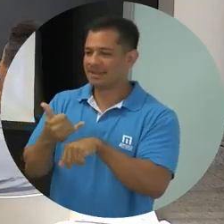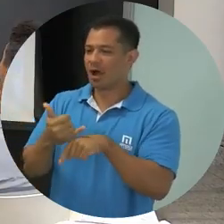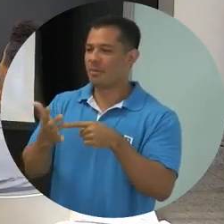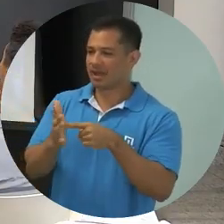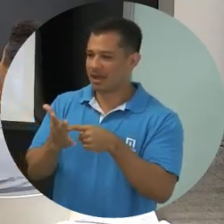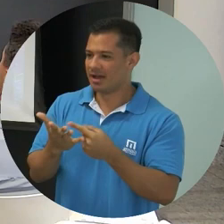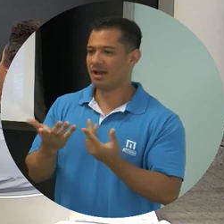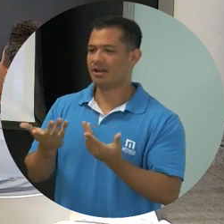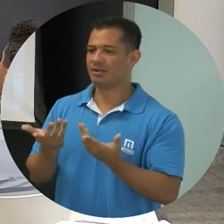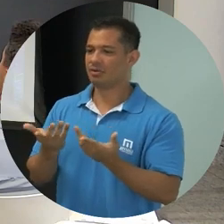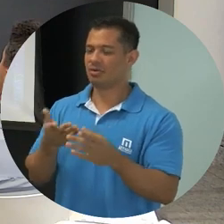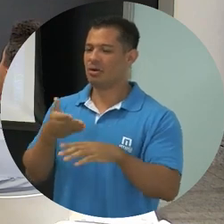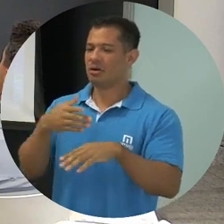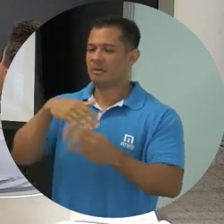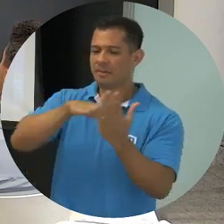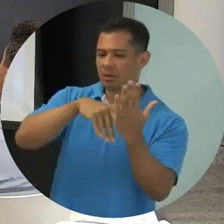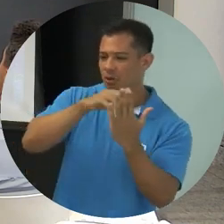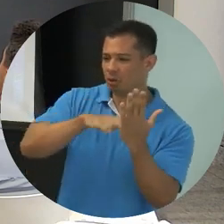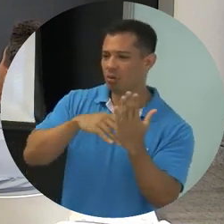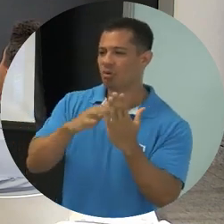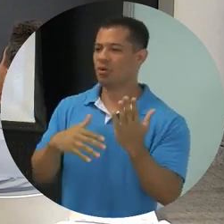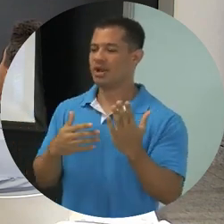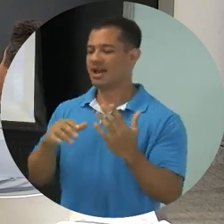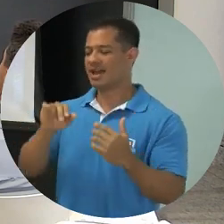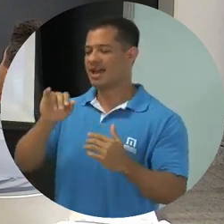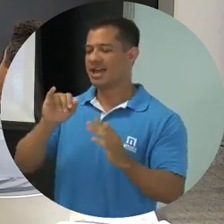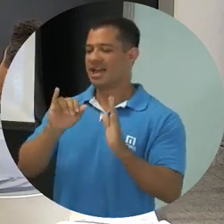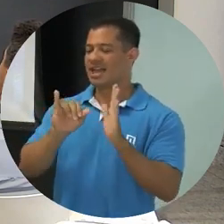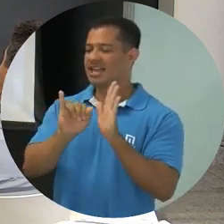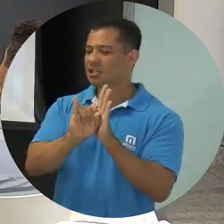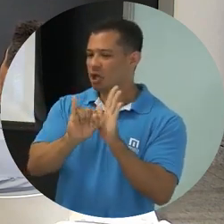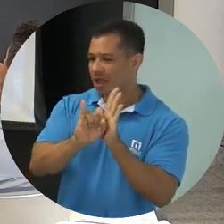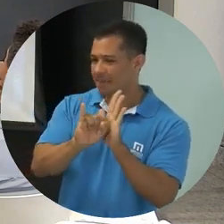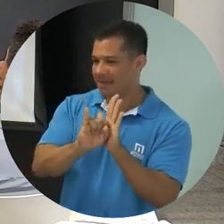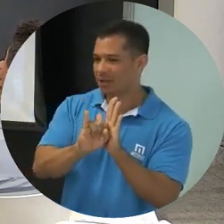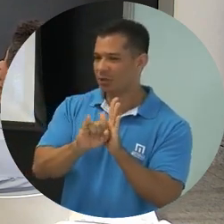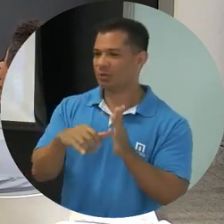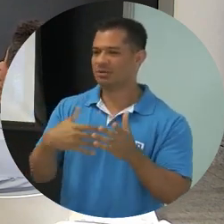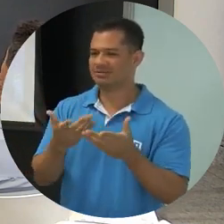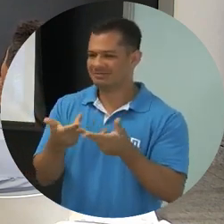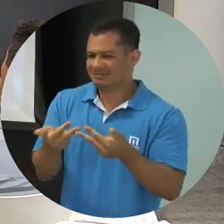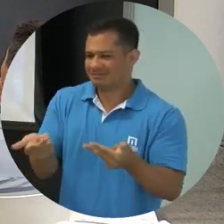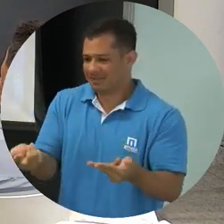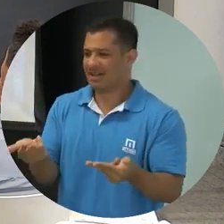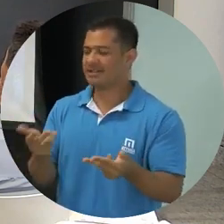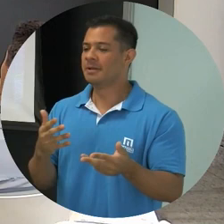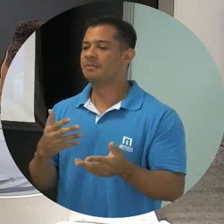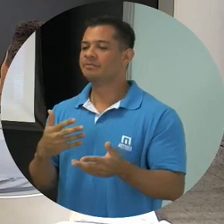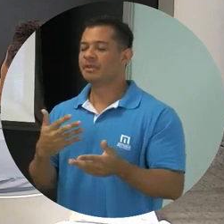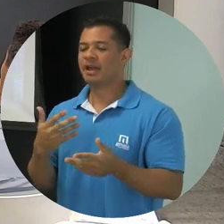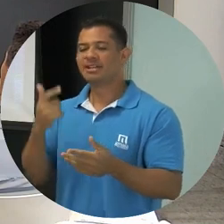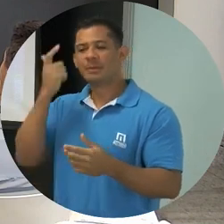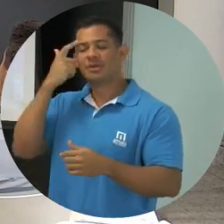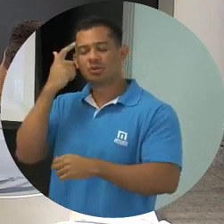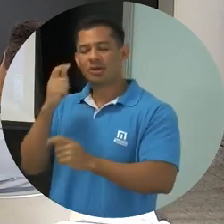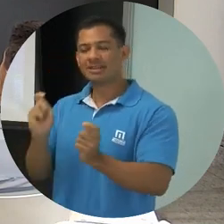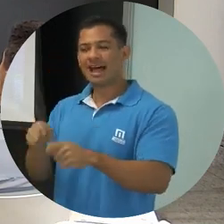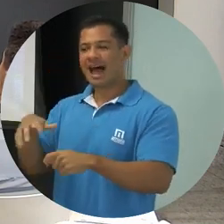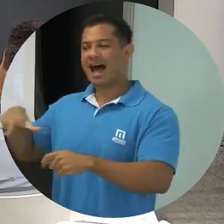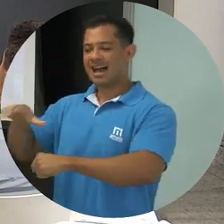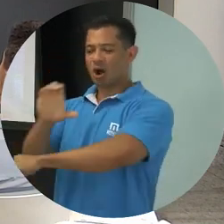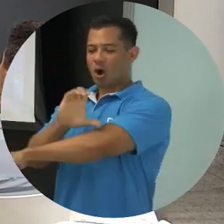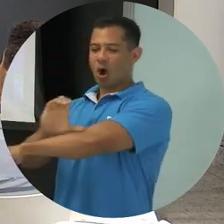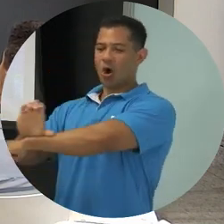né, com acesso, pintura, isolamento térmico, e começamos a ver que essa área de concreto também tinha alguma coisa a